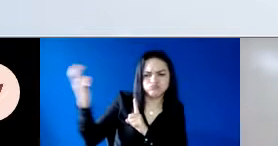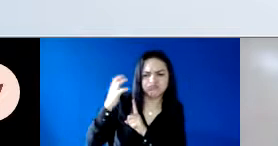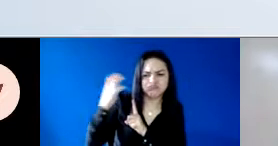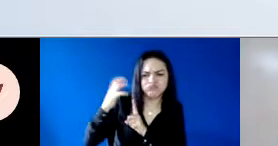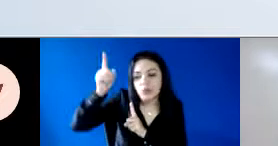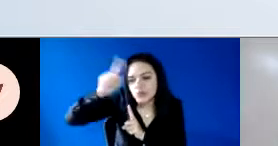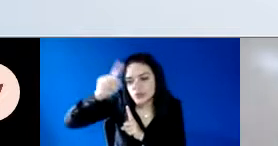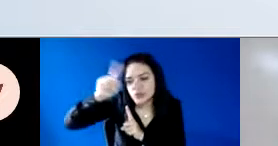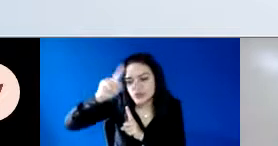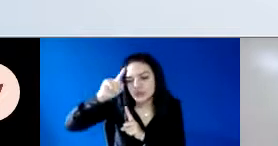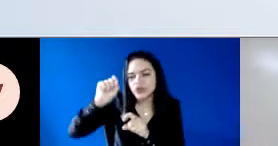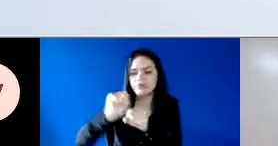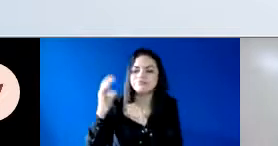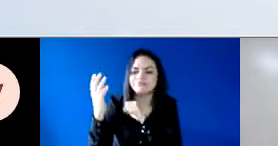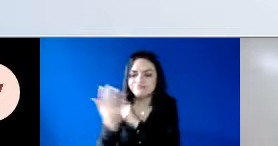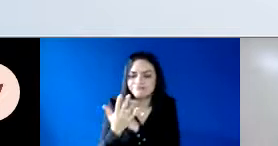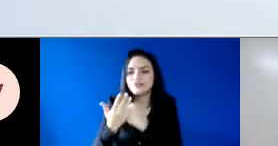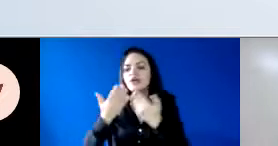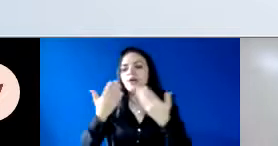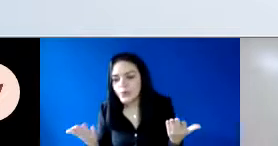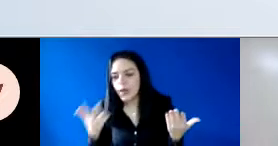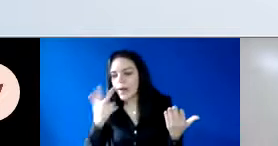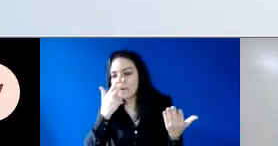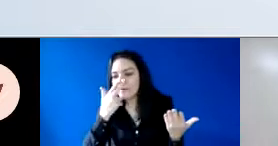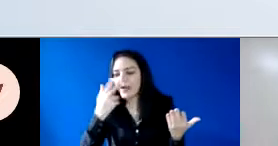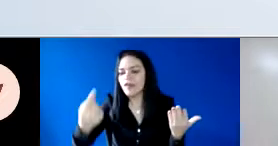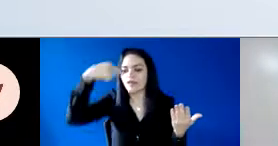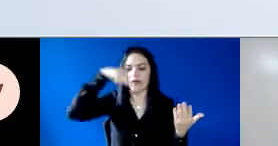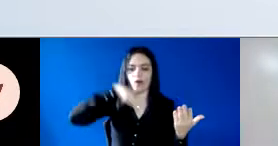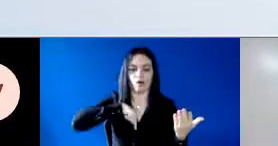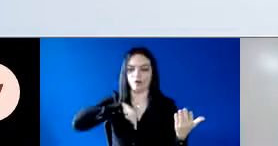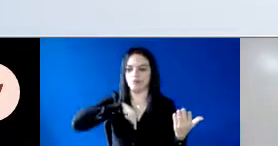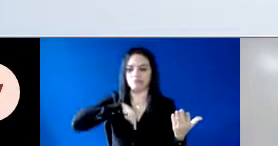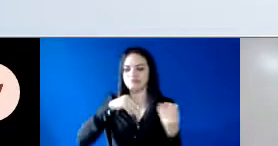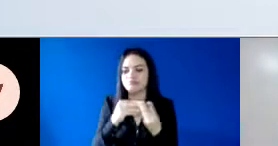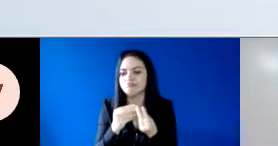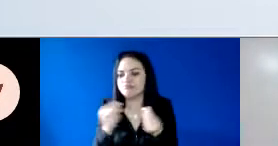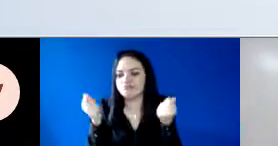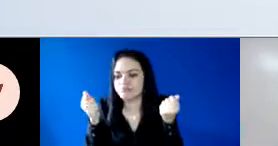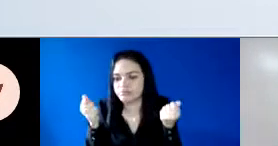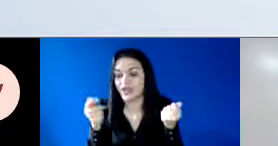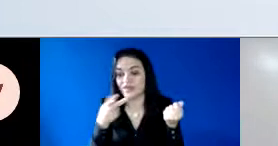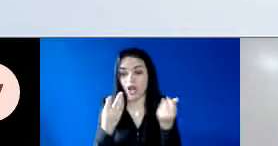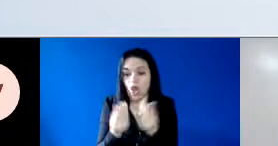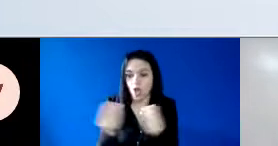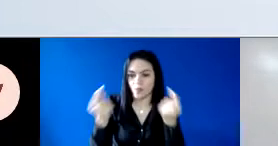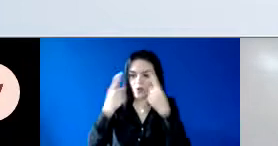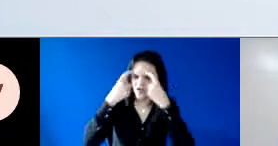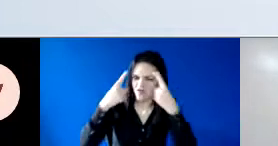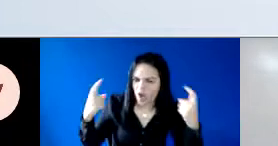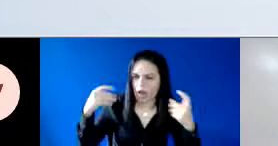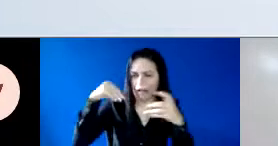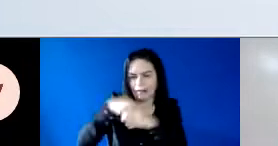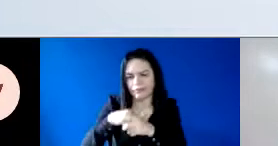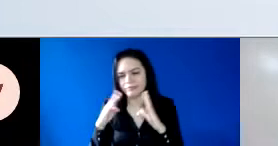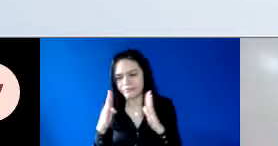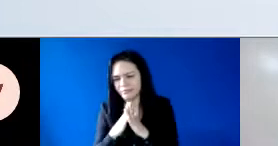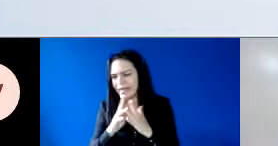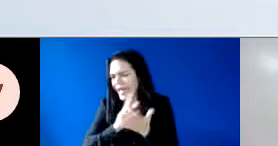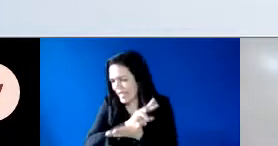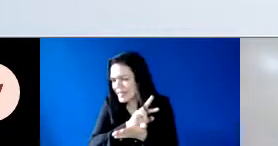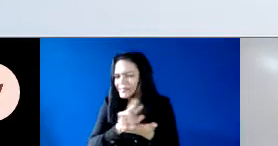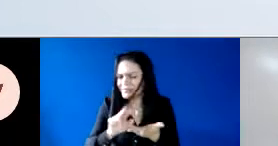epidemia, tendem a nos despersonalizar, né? Então, falou-se muito em violência intradomiciliar. Então, essas